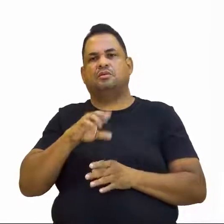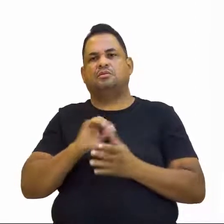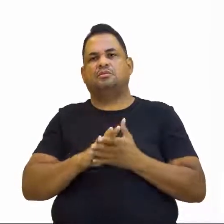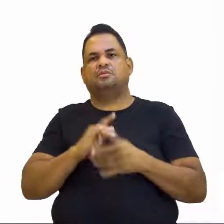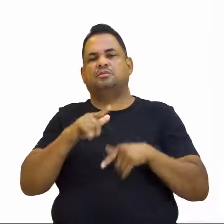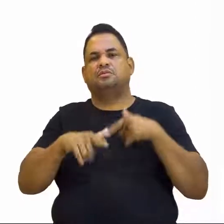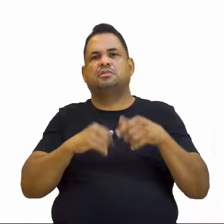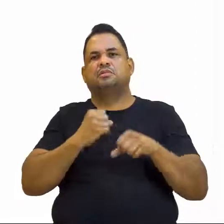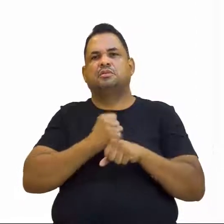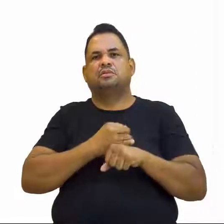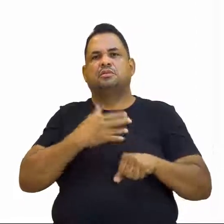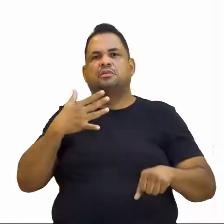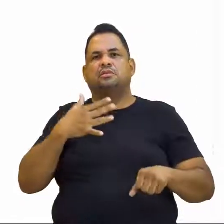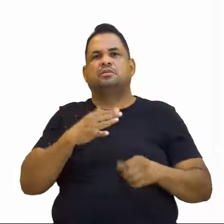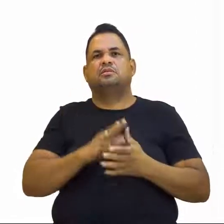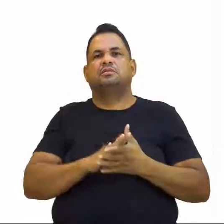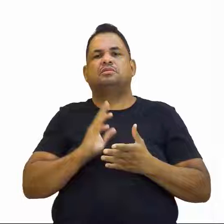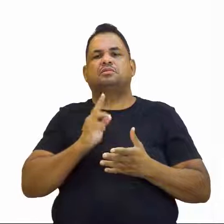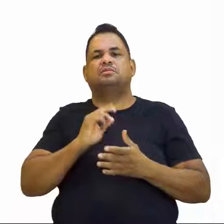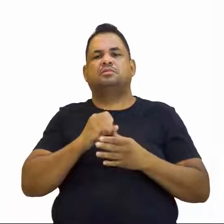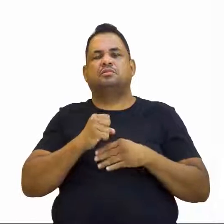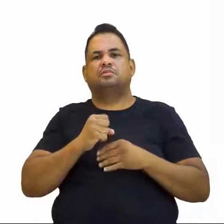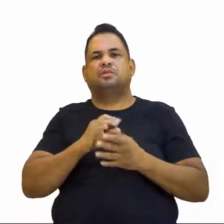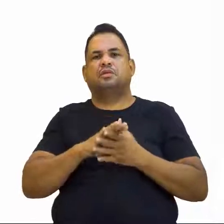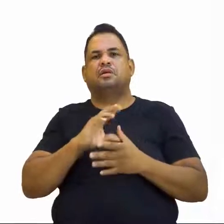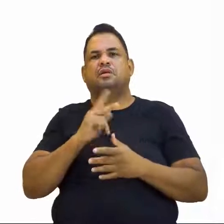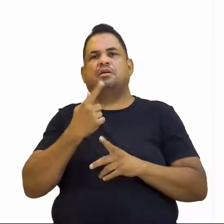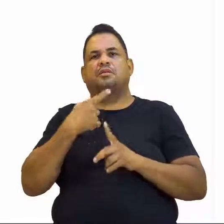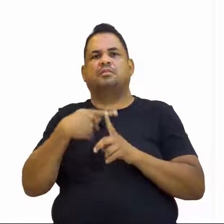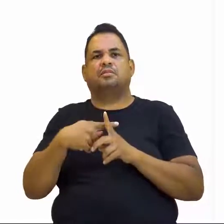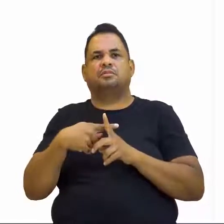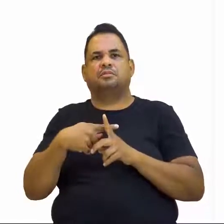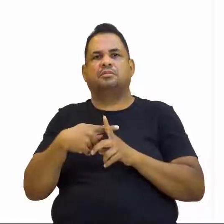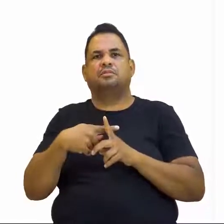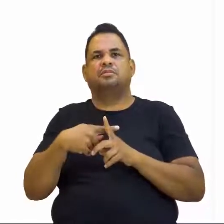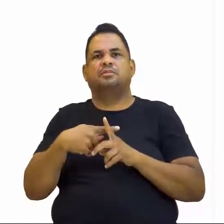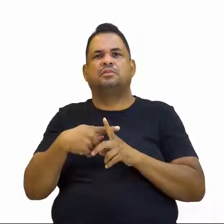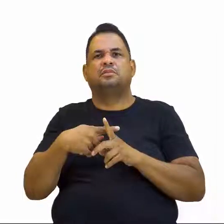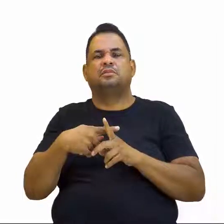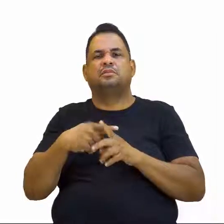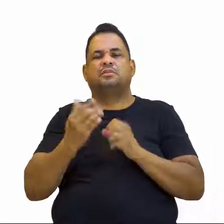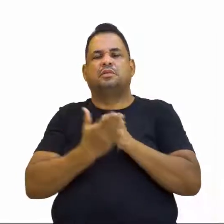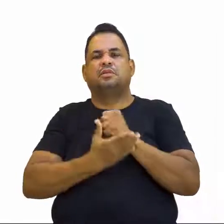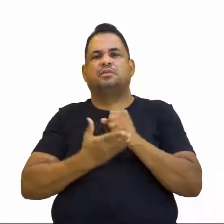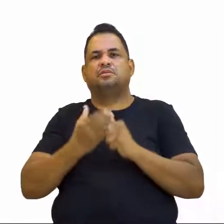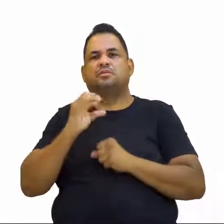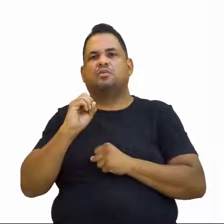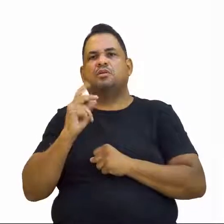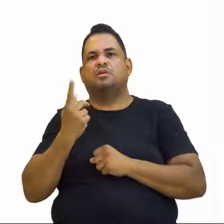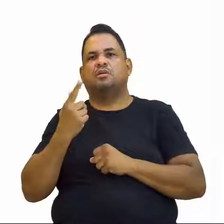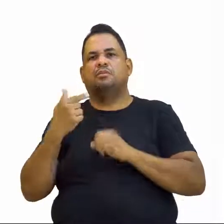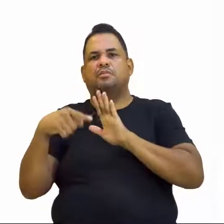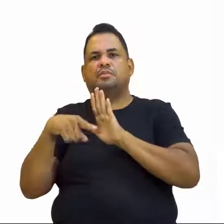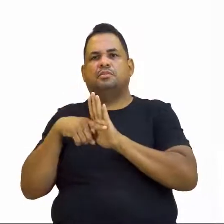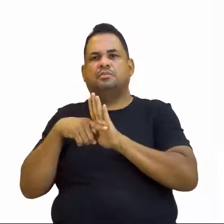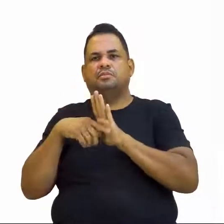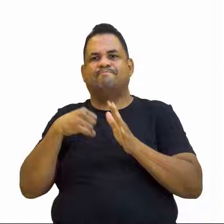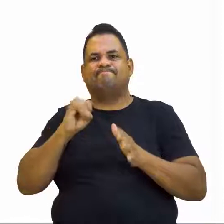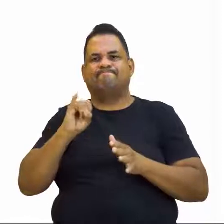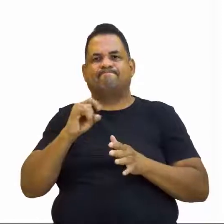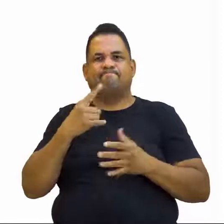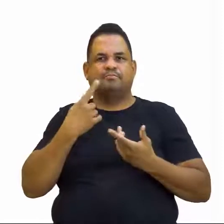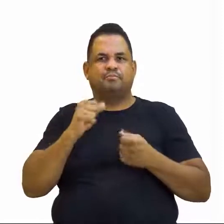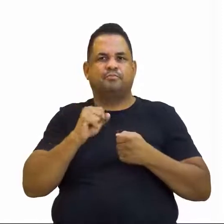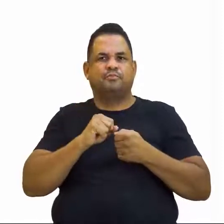sempre liberam H+, e trabalhamos as bases, que sempre liberam OH-. Se a gente fosse fazer